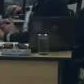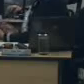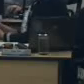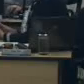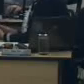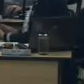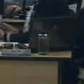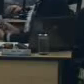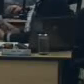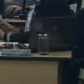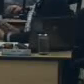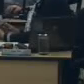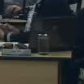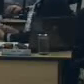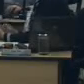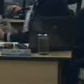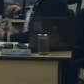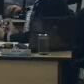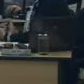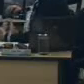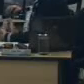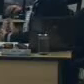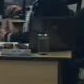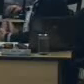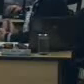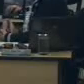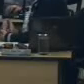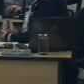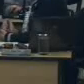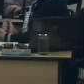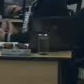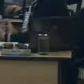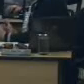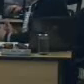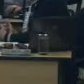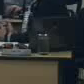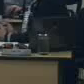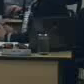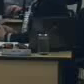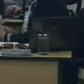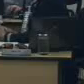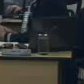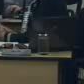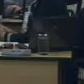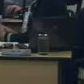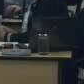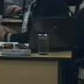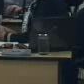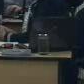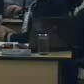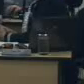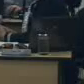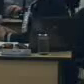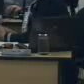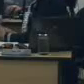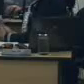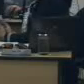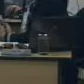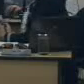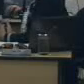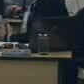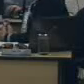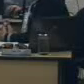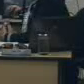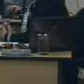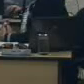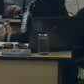acredita ainda que dentro dos próximos dias, alguns casos especiais que a gente tivemos levando o diretor, alguns